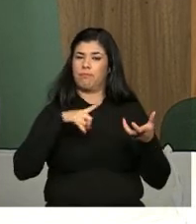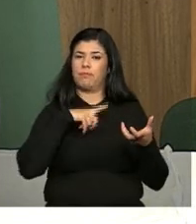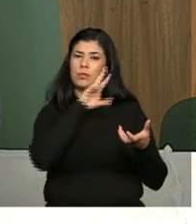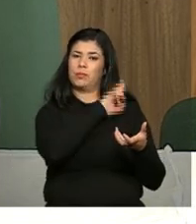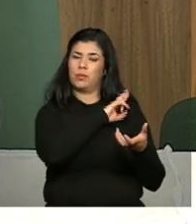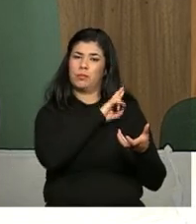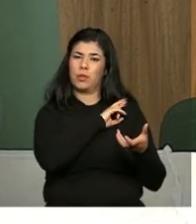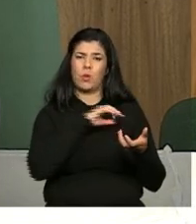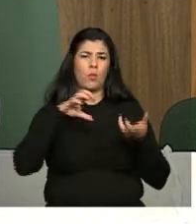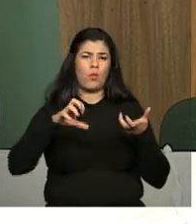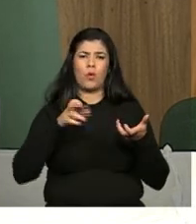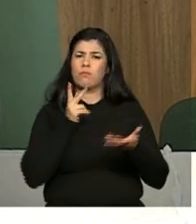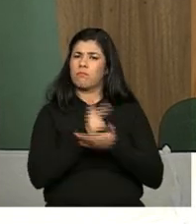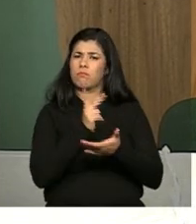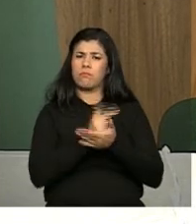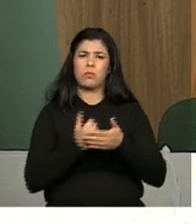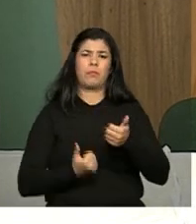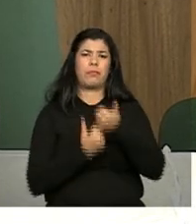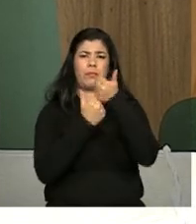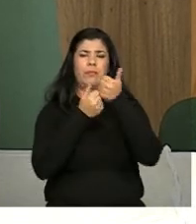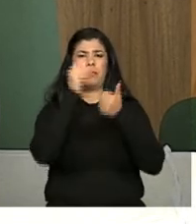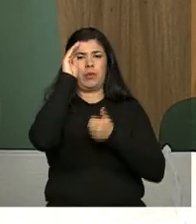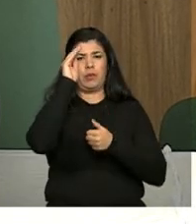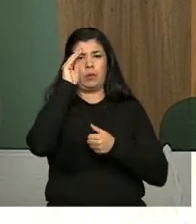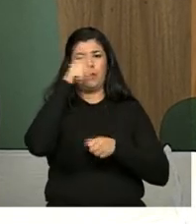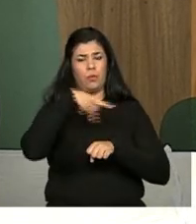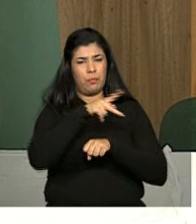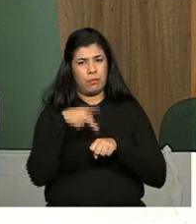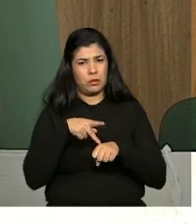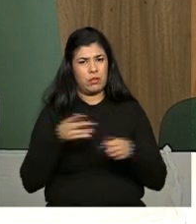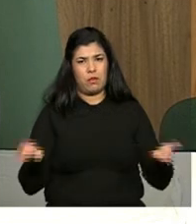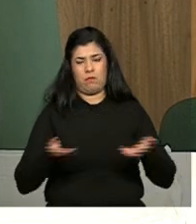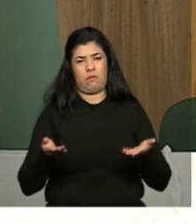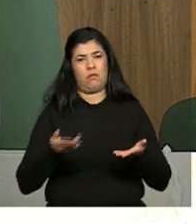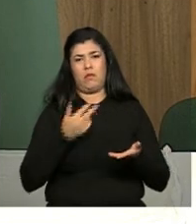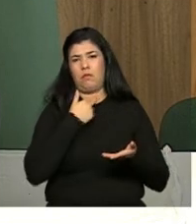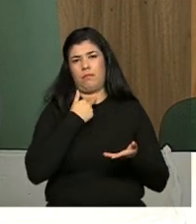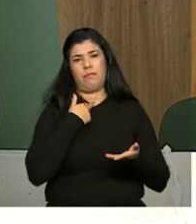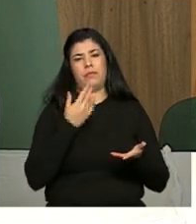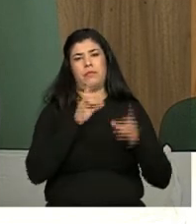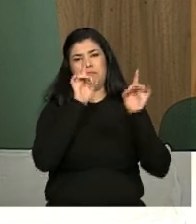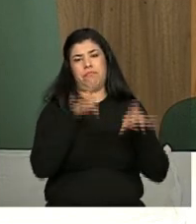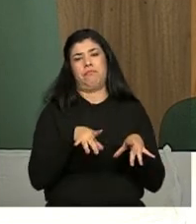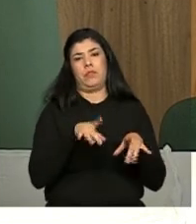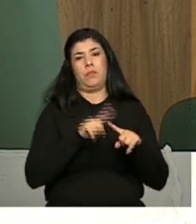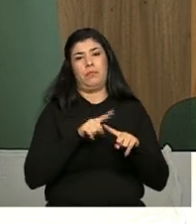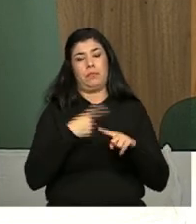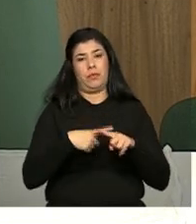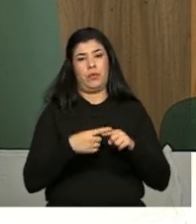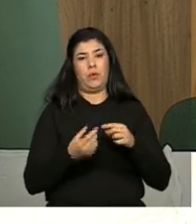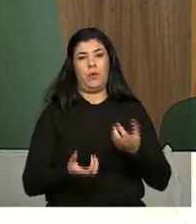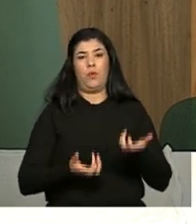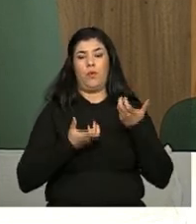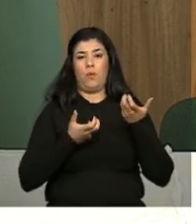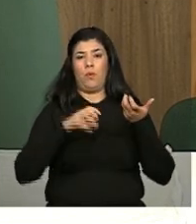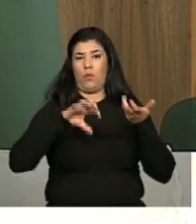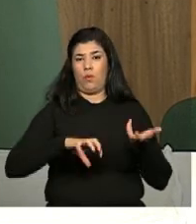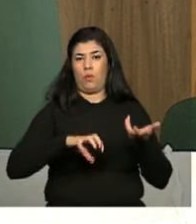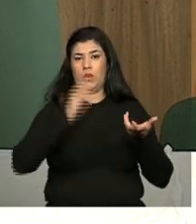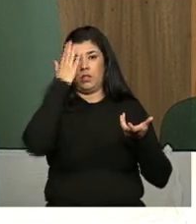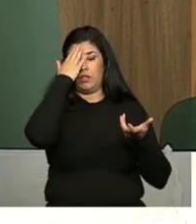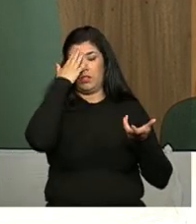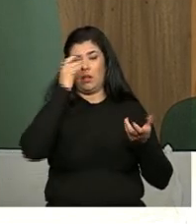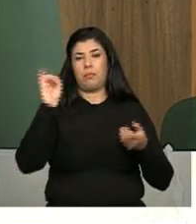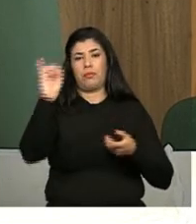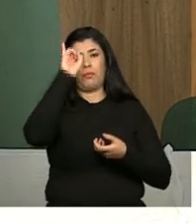congresso nunca faltou a um país eu acho que não falta nada nesse momento converso sabe da importância do ajuste fiscal